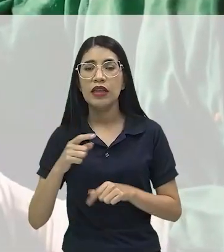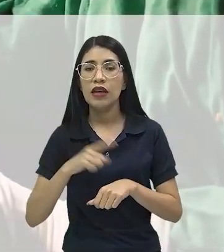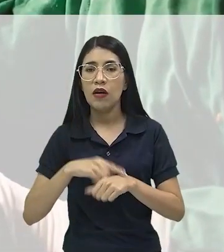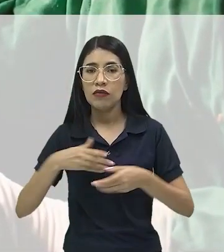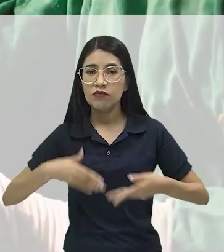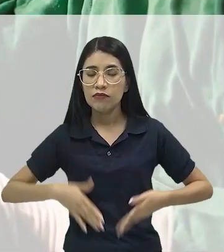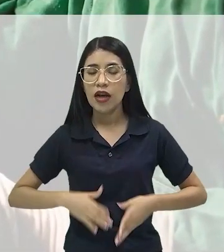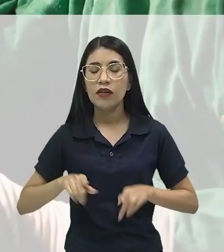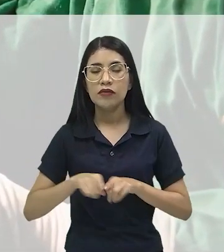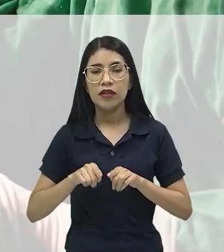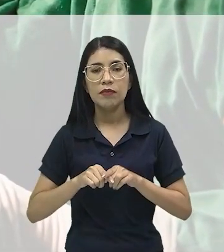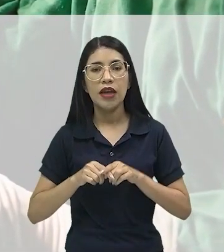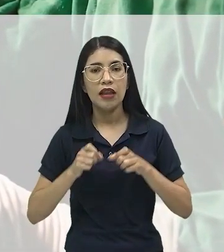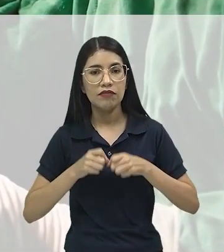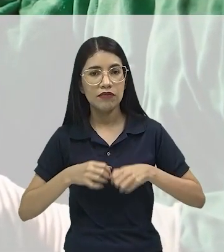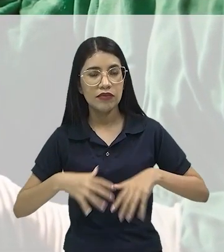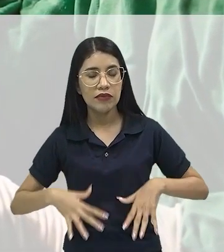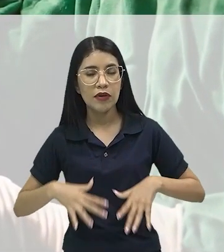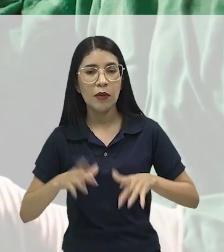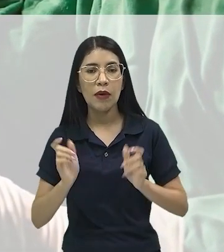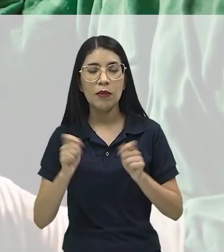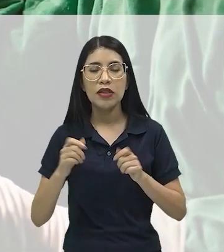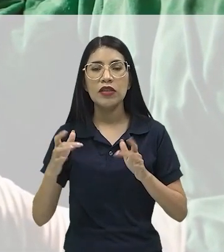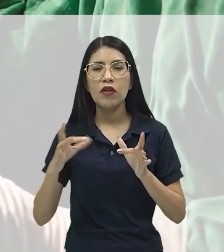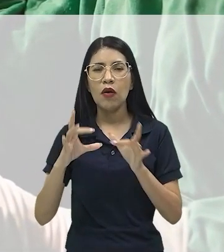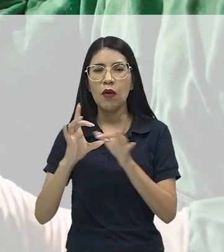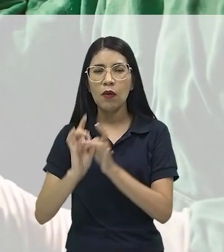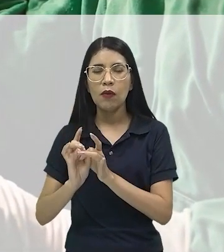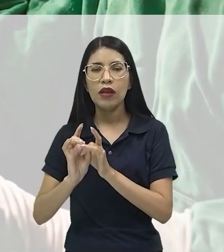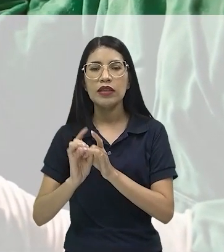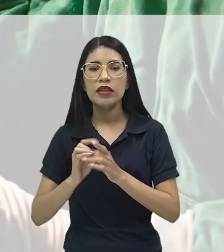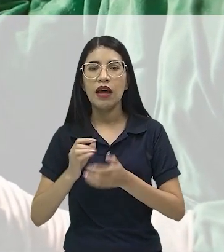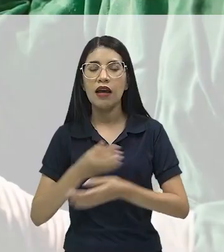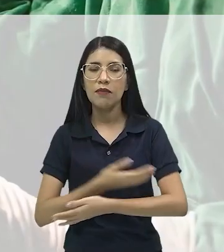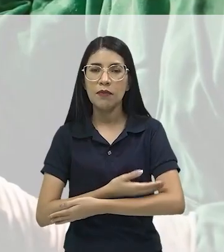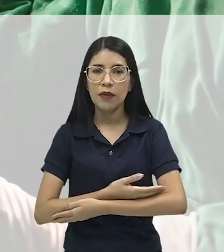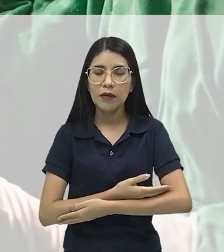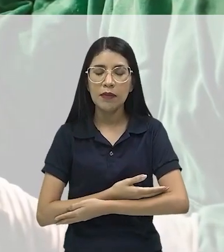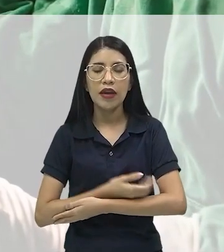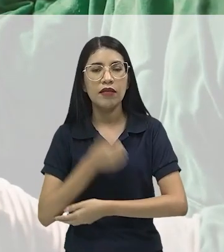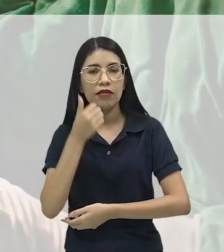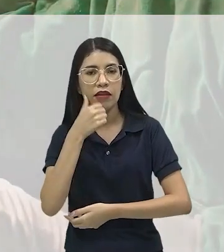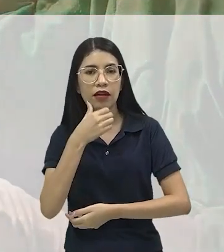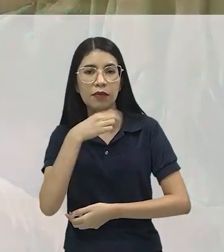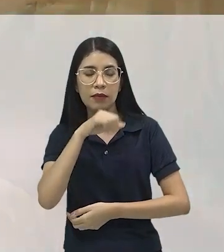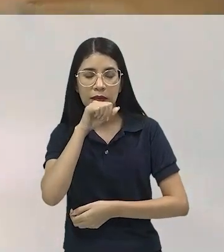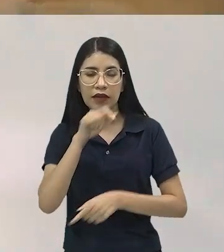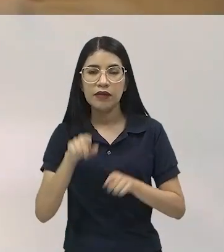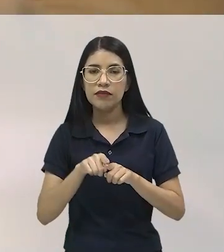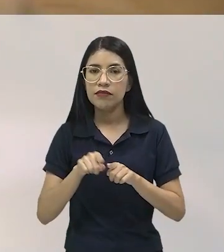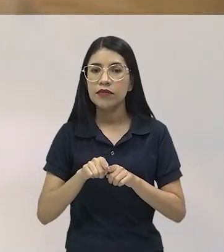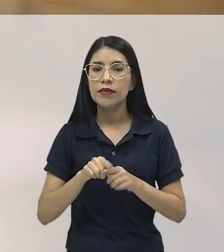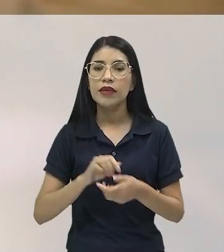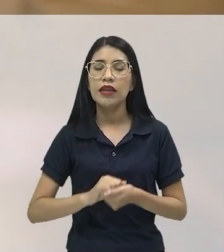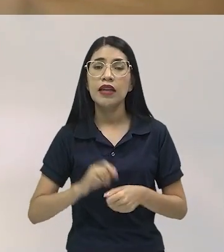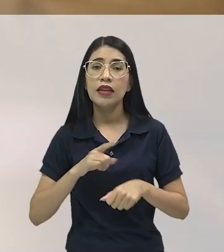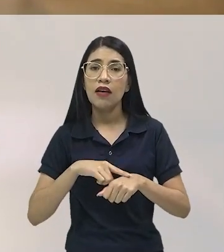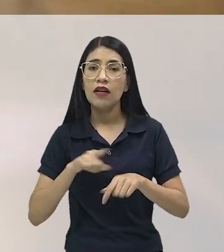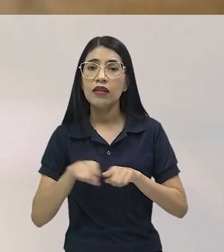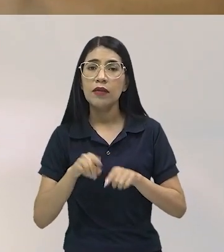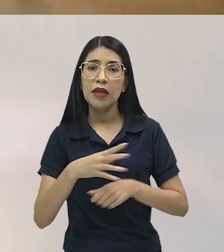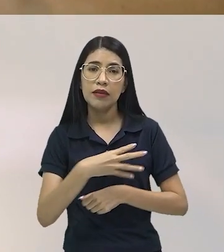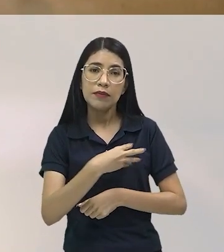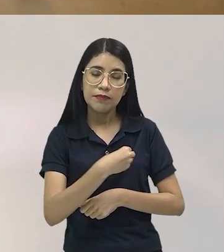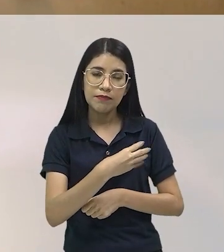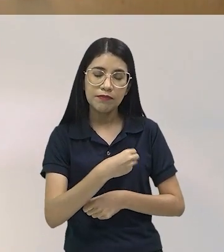para criar, né, essa conexão que existe entre a mamãe e o bebê, e também no momento da amamentação.